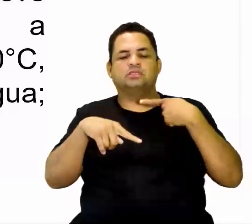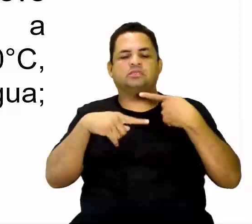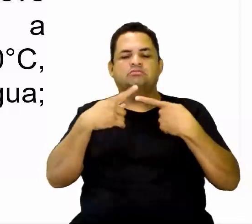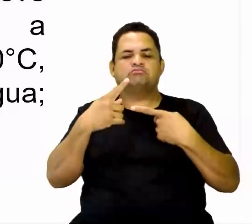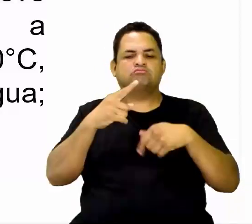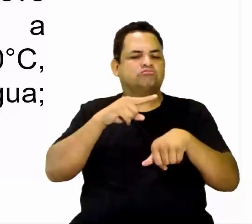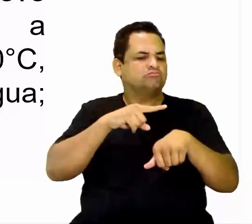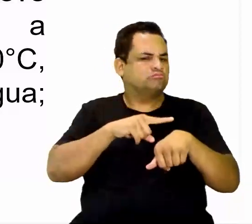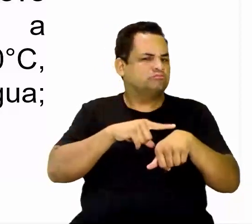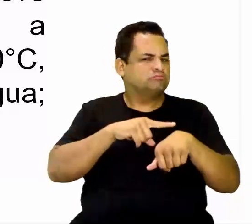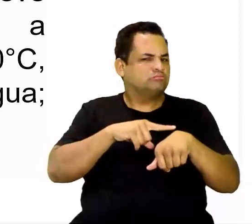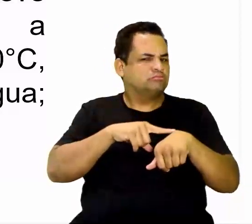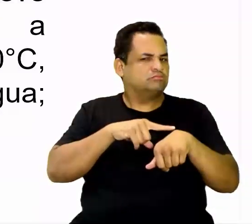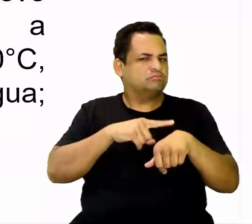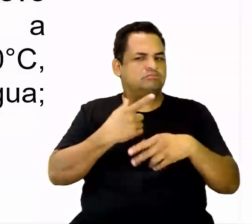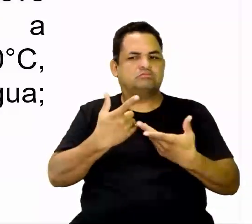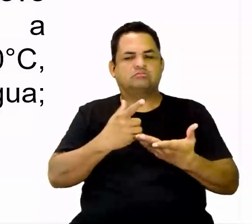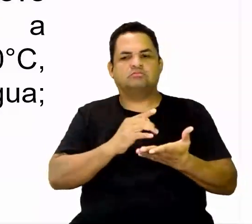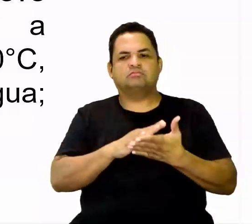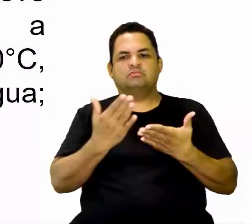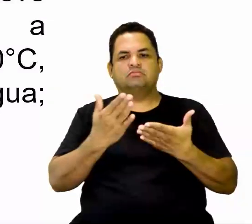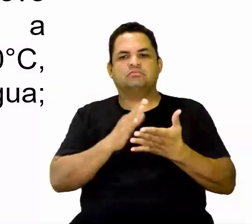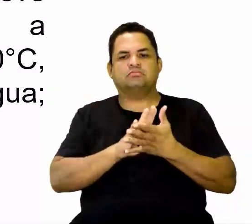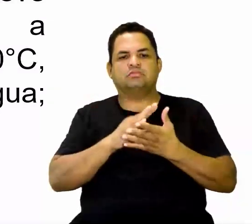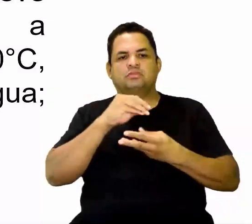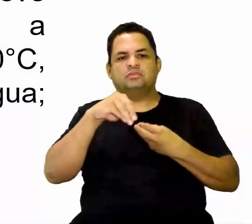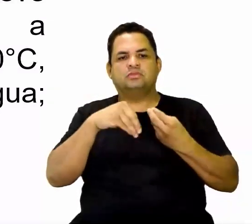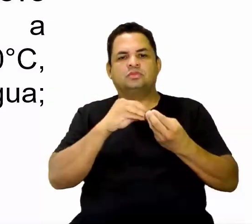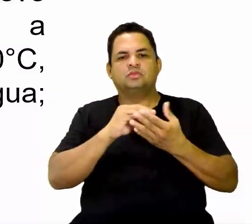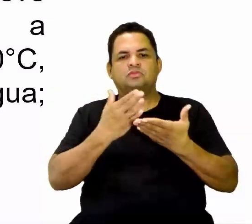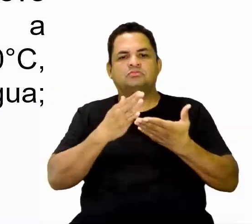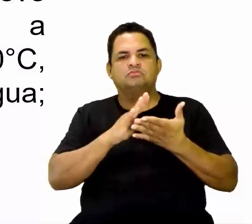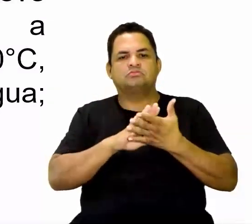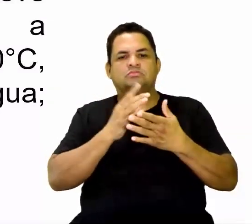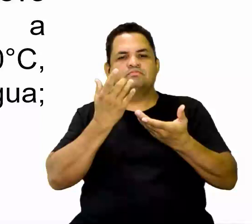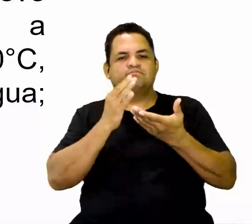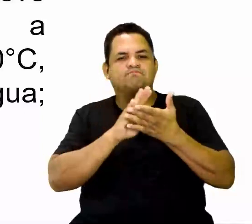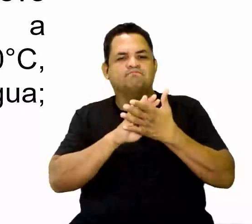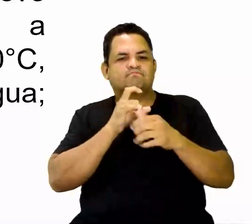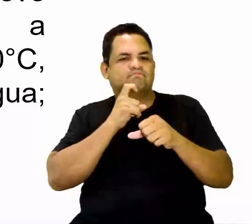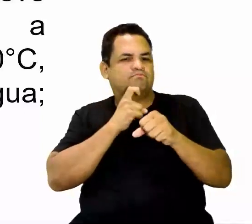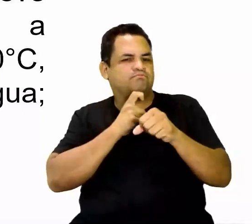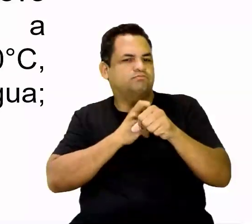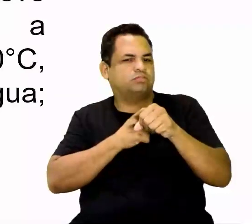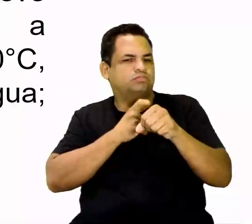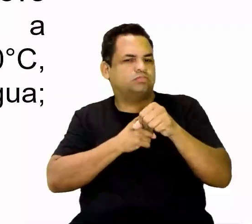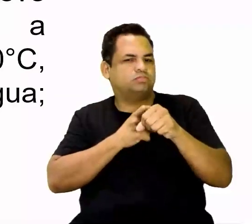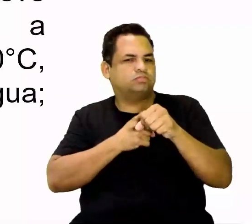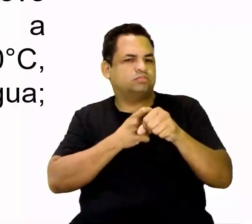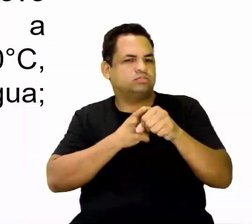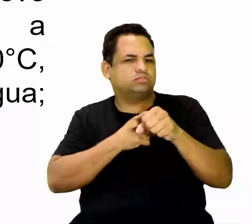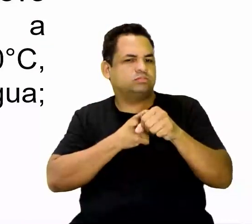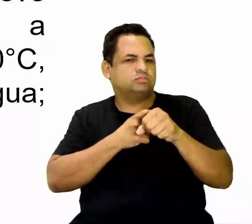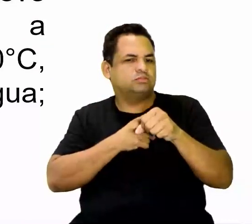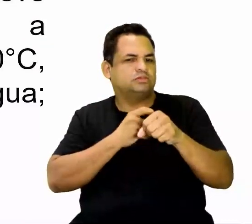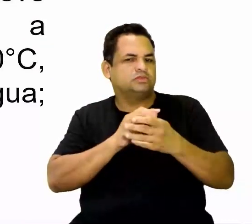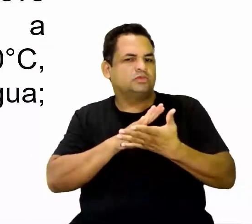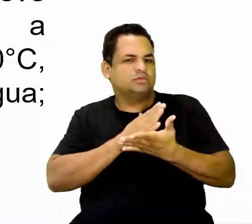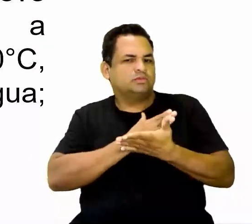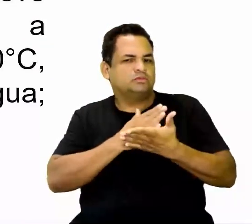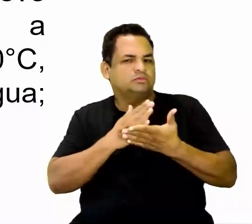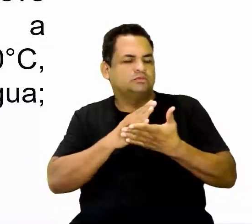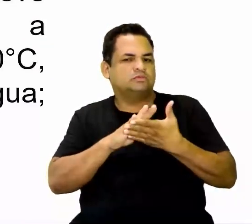Após algum tempo, o soluto começou a ser cristalizado. E